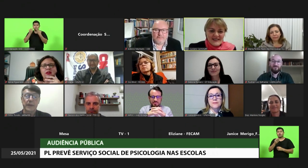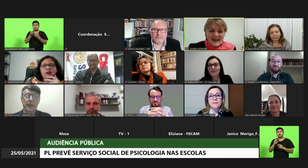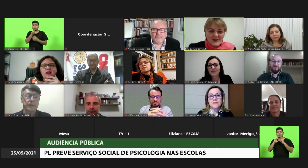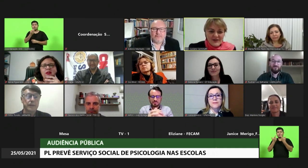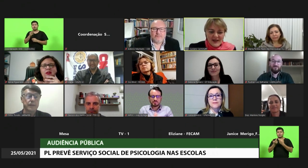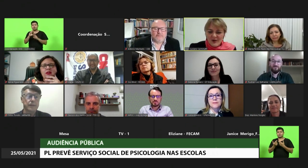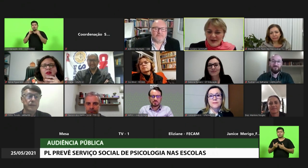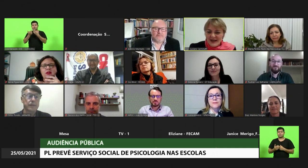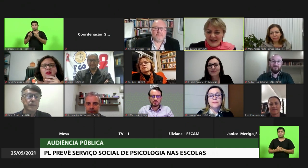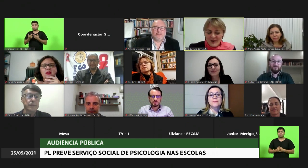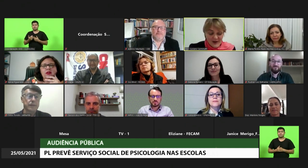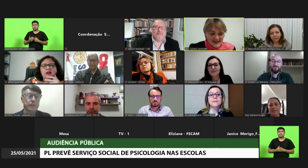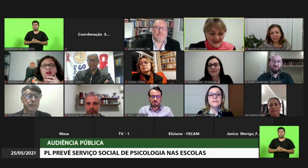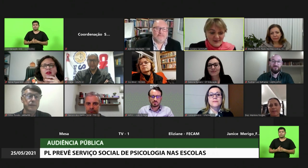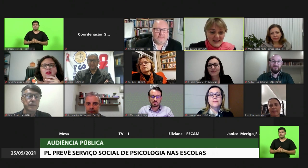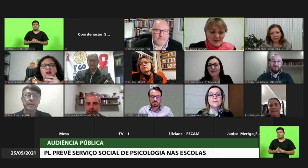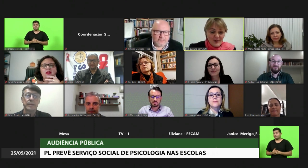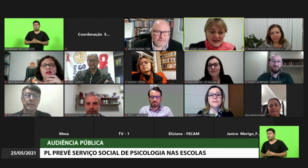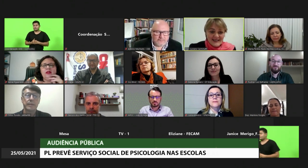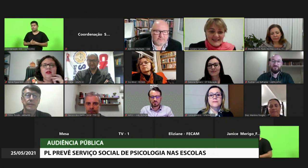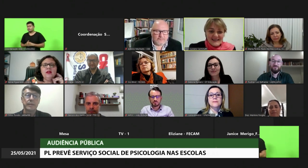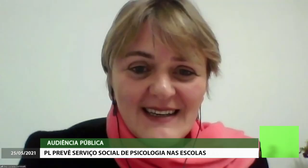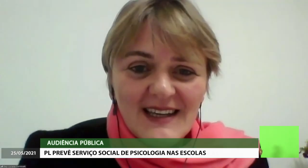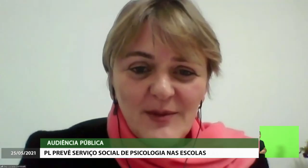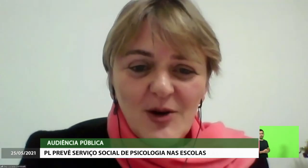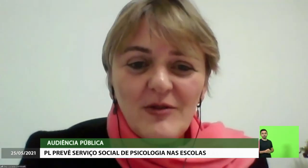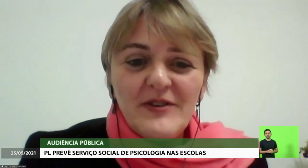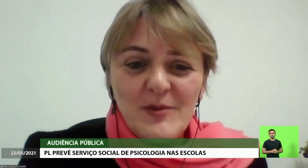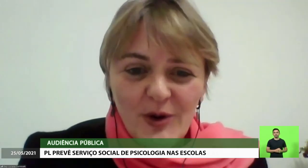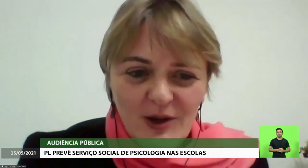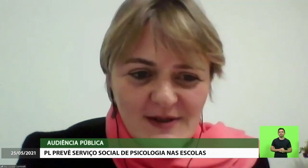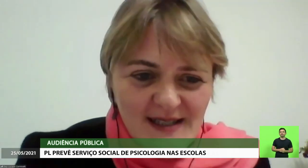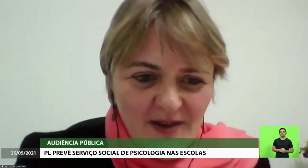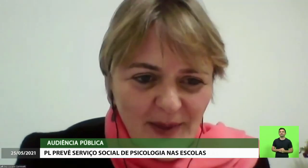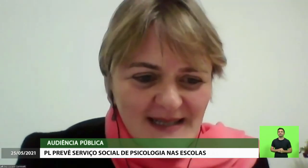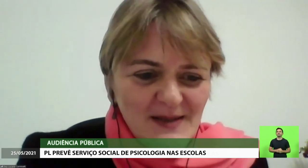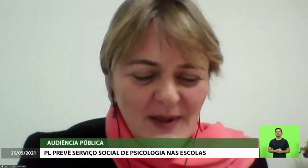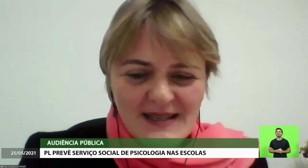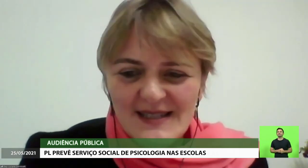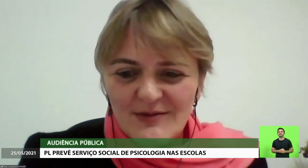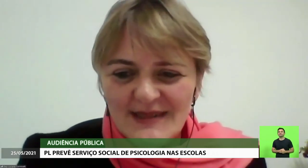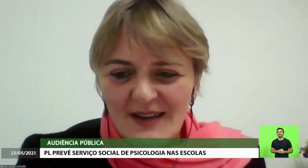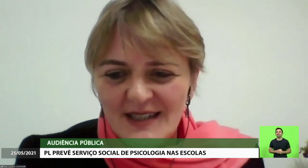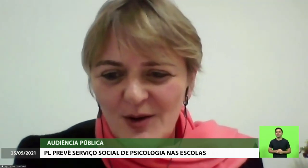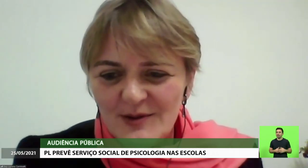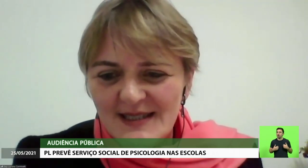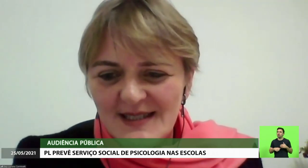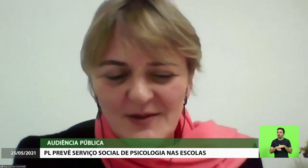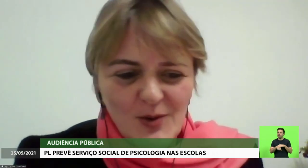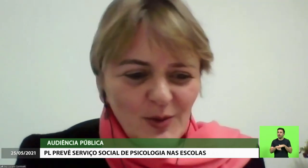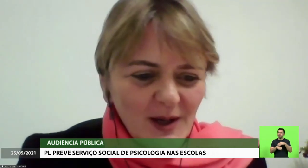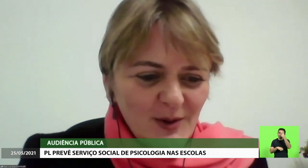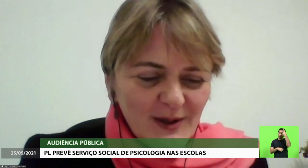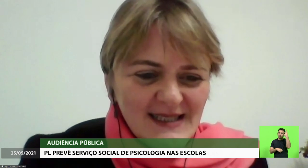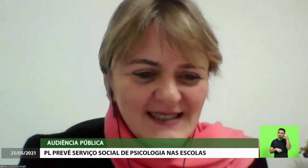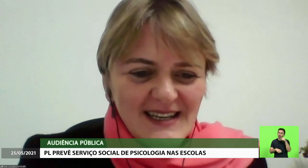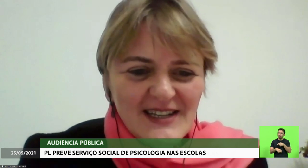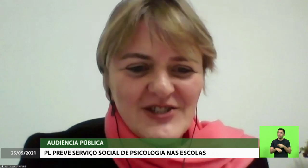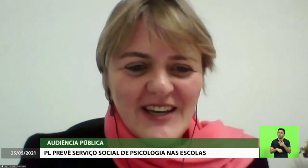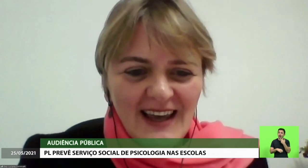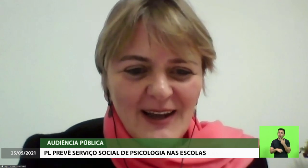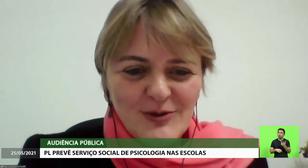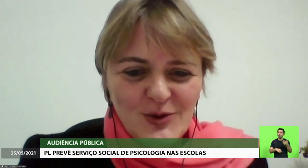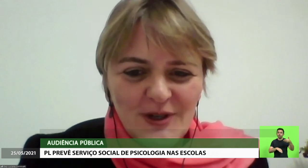que hoje à tarde eu falei com a deputada Paulinha, que me confirmou, inclusive, a participação. Deve ter acontecido alguma